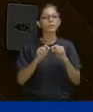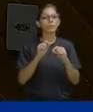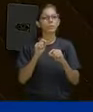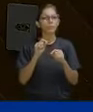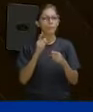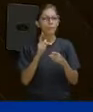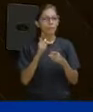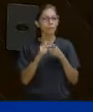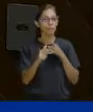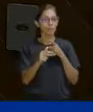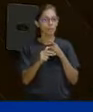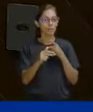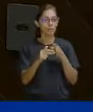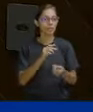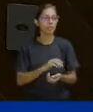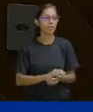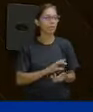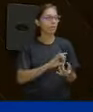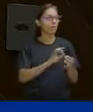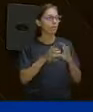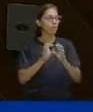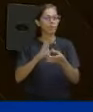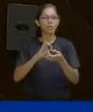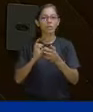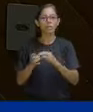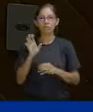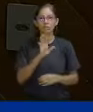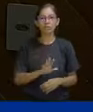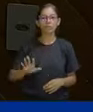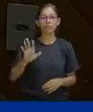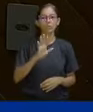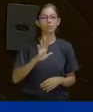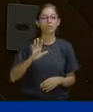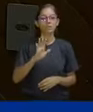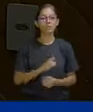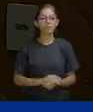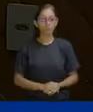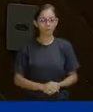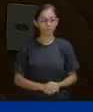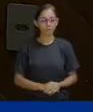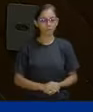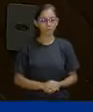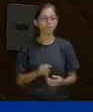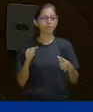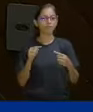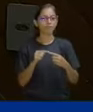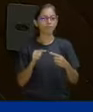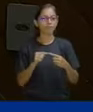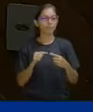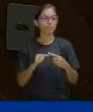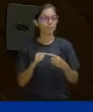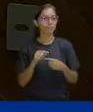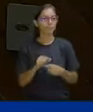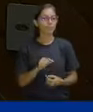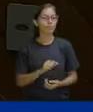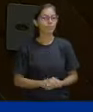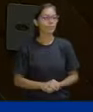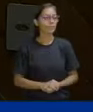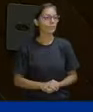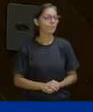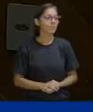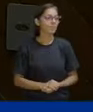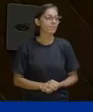no contexto geral em que envolvia o agravo do Gleidson.